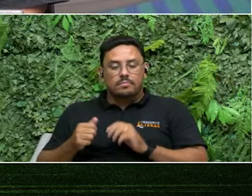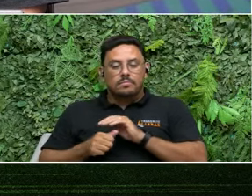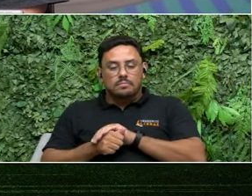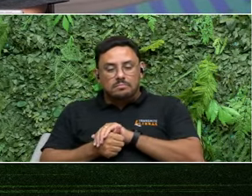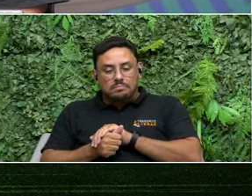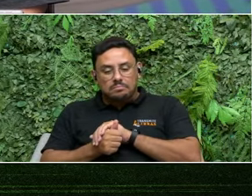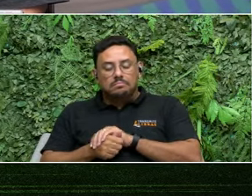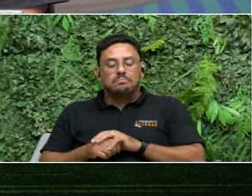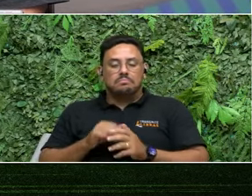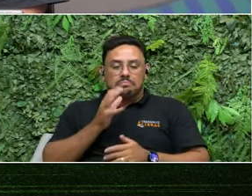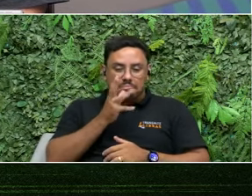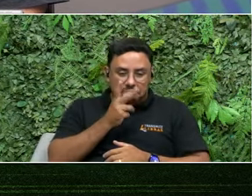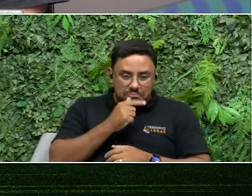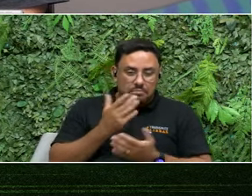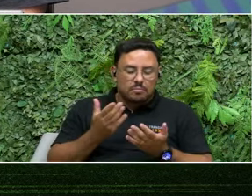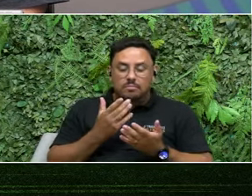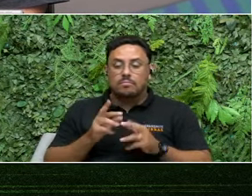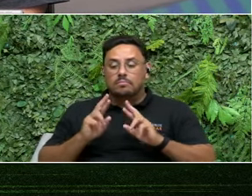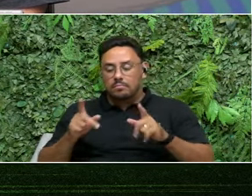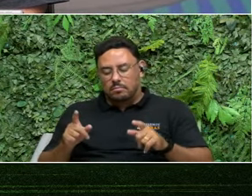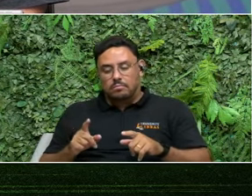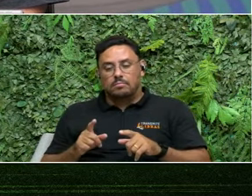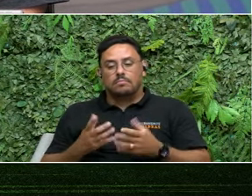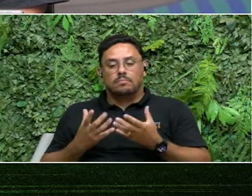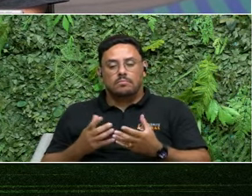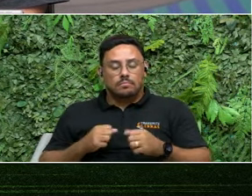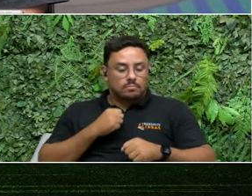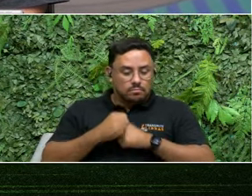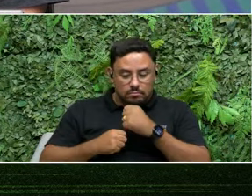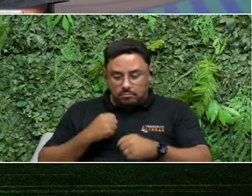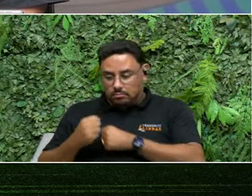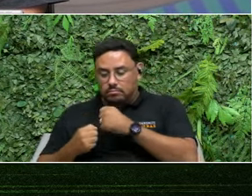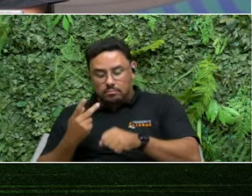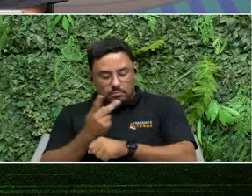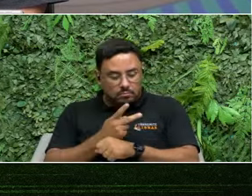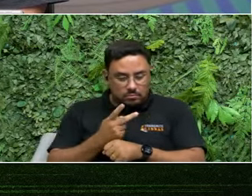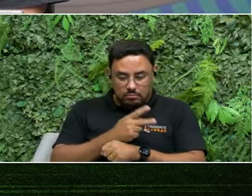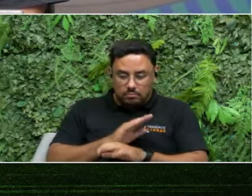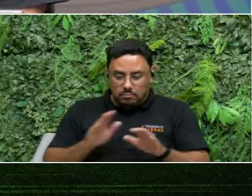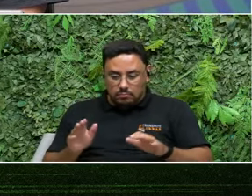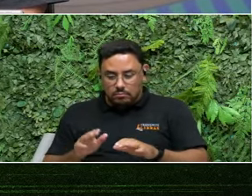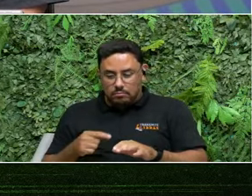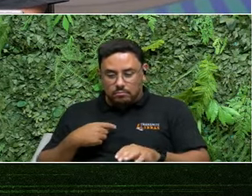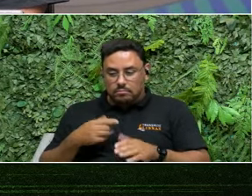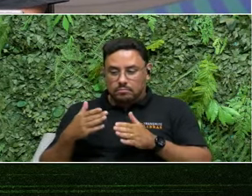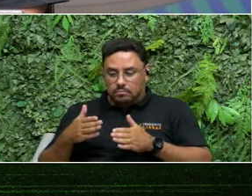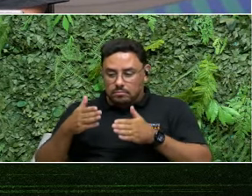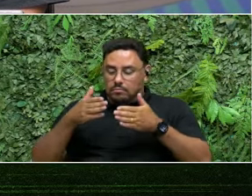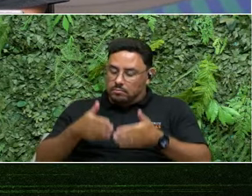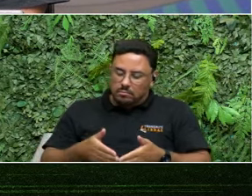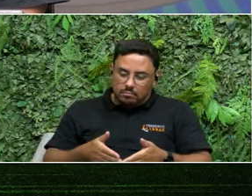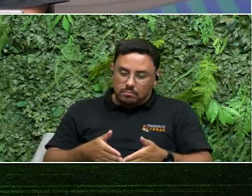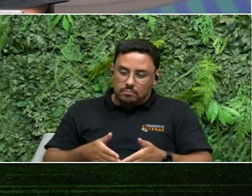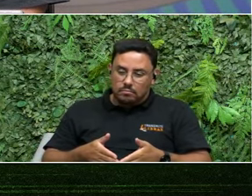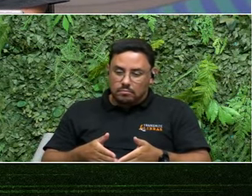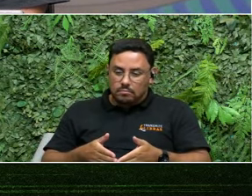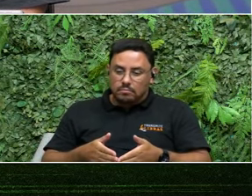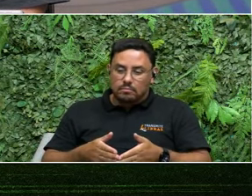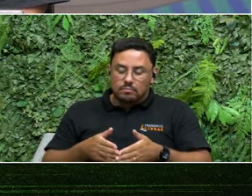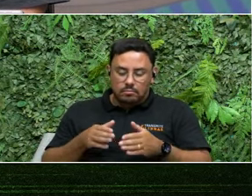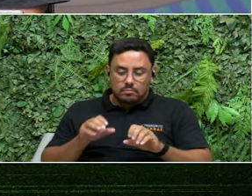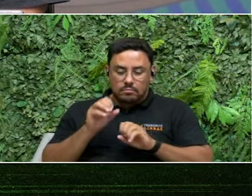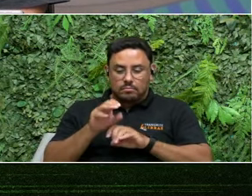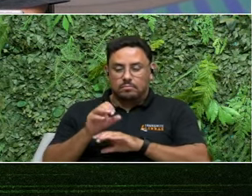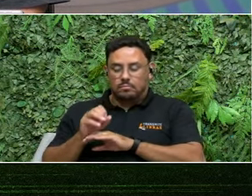vontade hoje já é completamente diferente o time tá correndo tá buscando Será que isso é somente a chegada do treinador ou realmente o